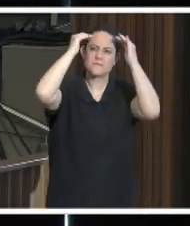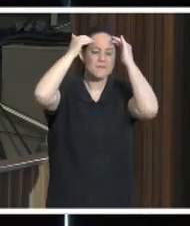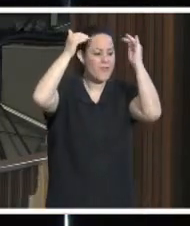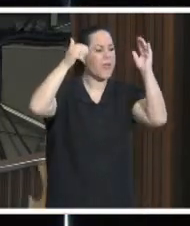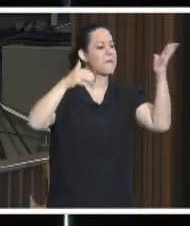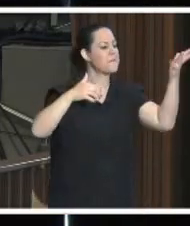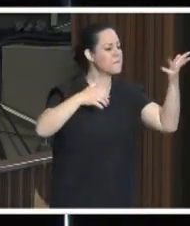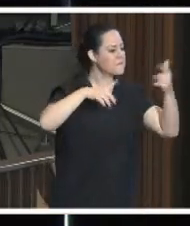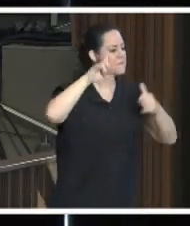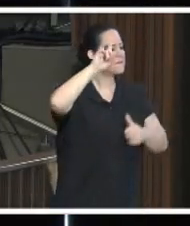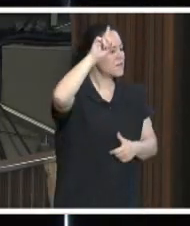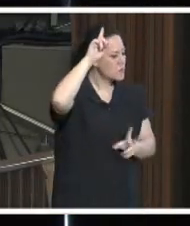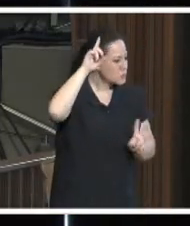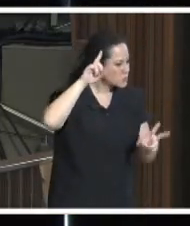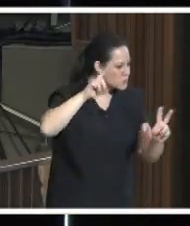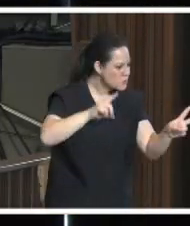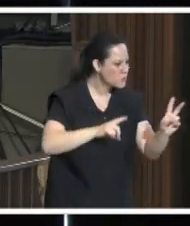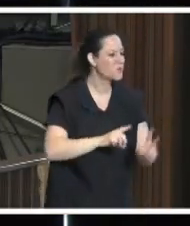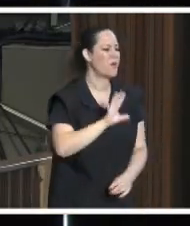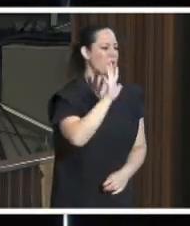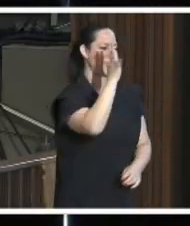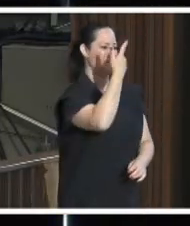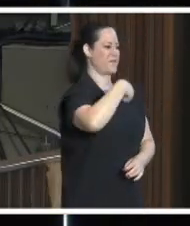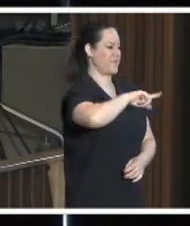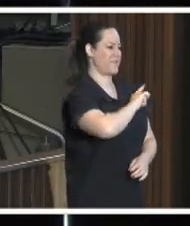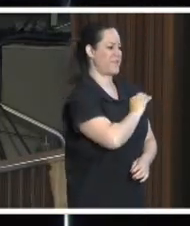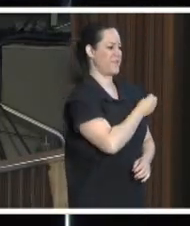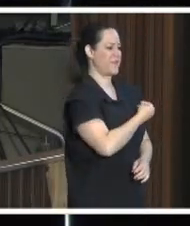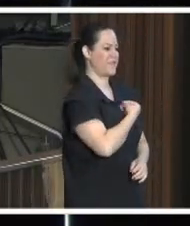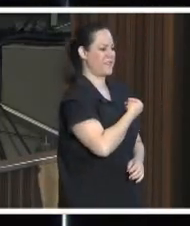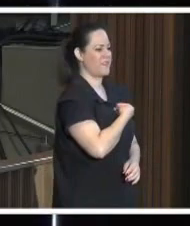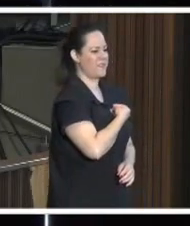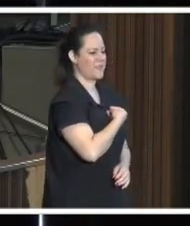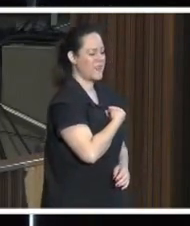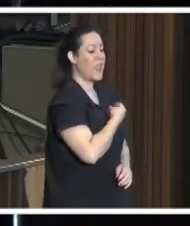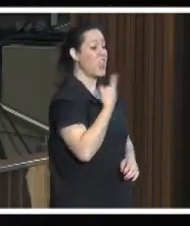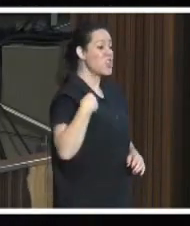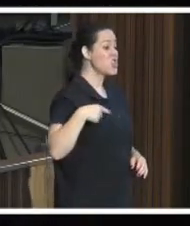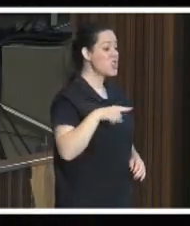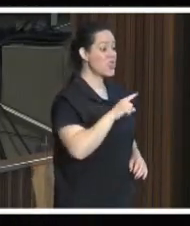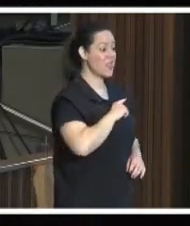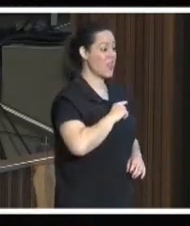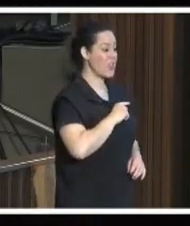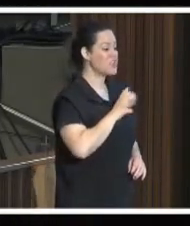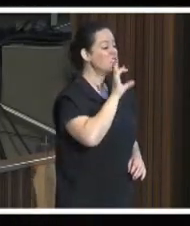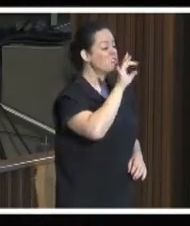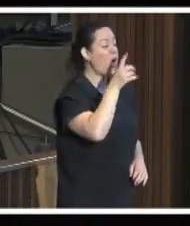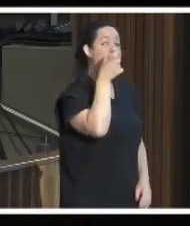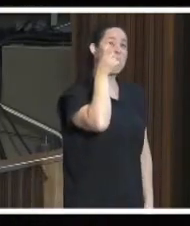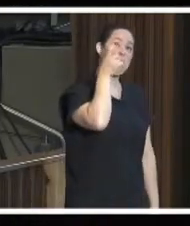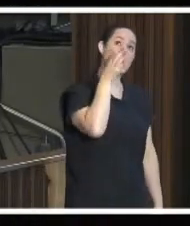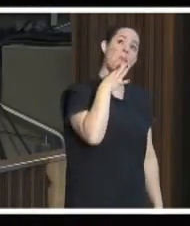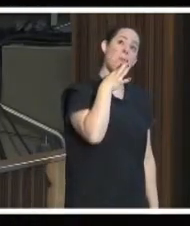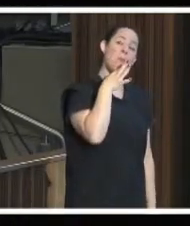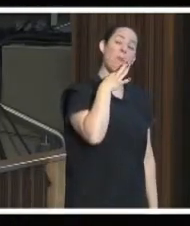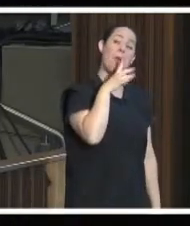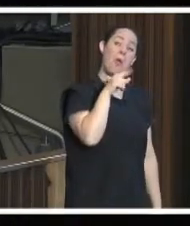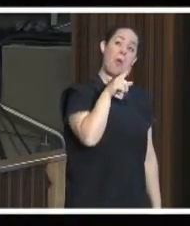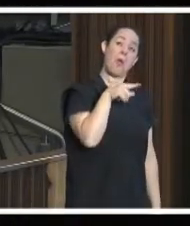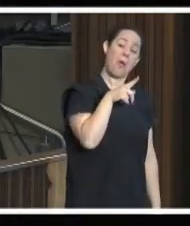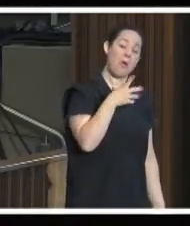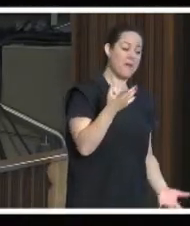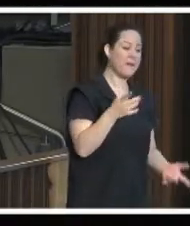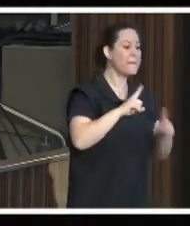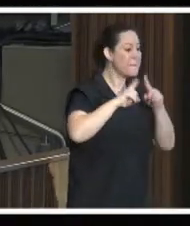Deus continuam acontecendo na nossa vida. E nós não apenas ouvimos falar delas, mas